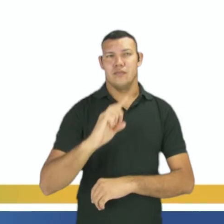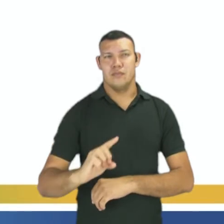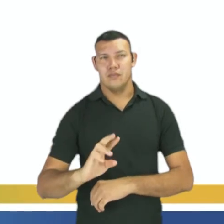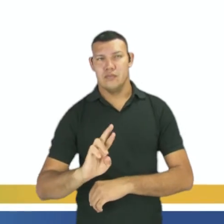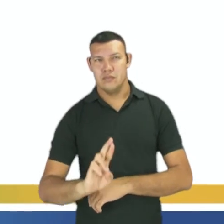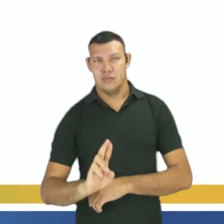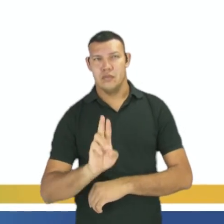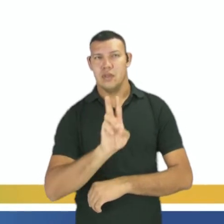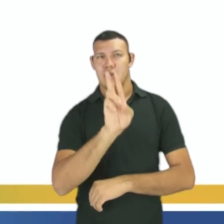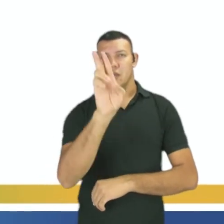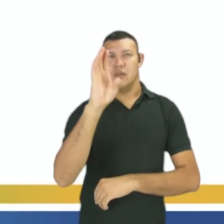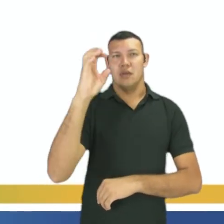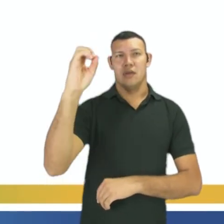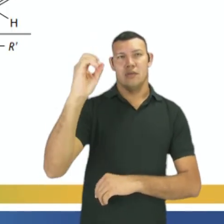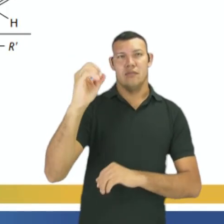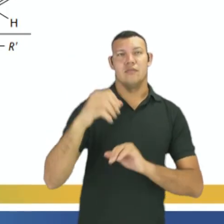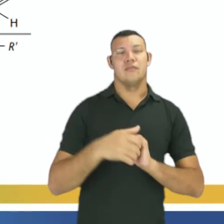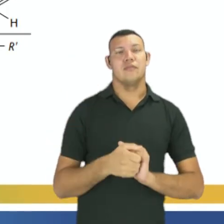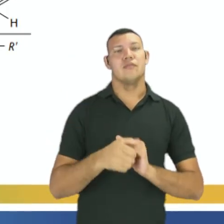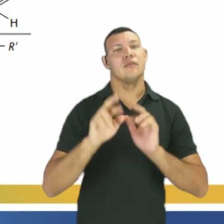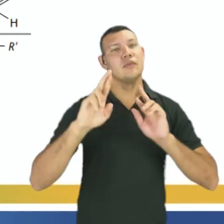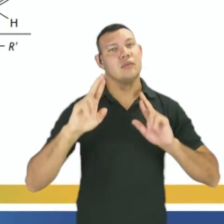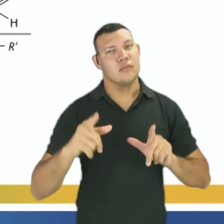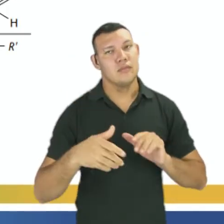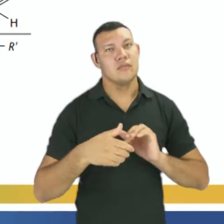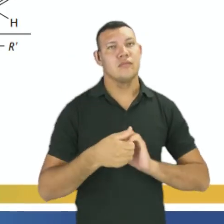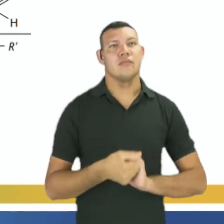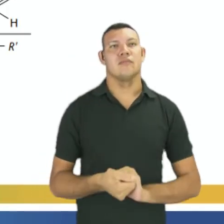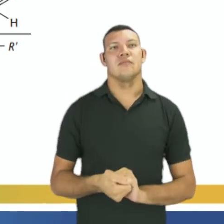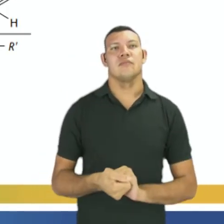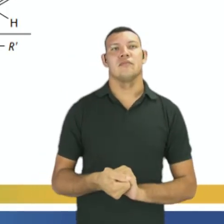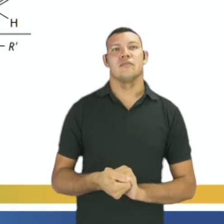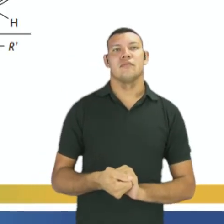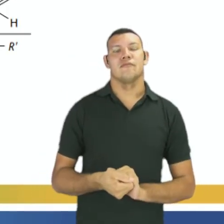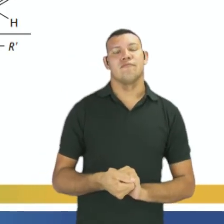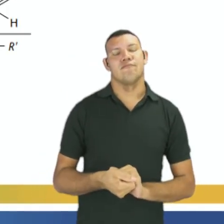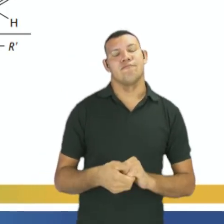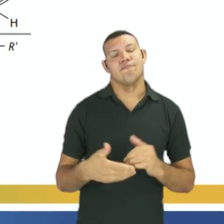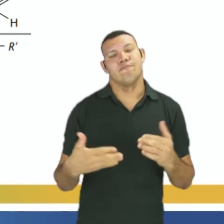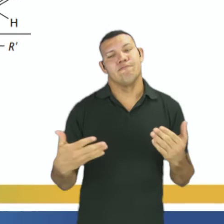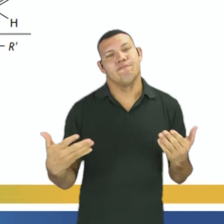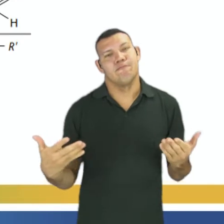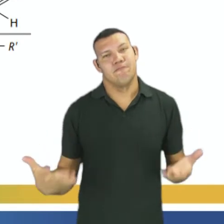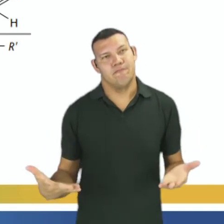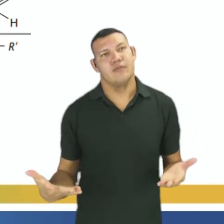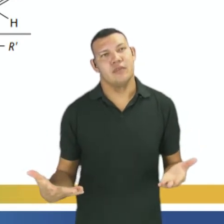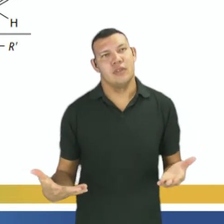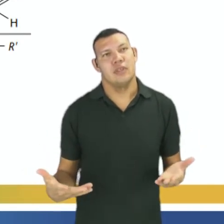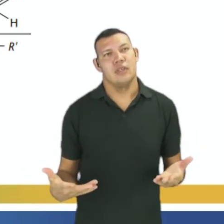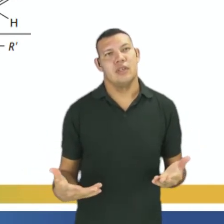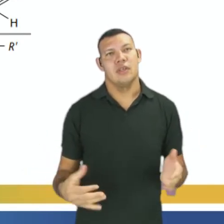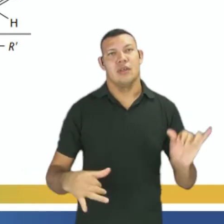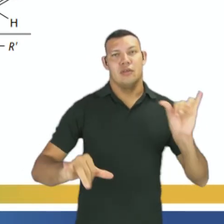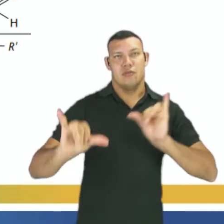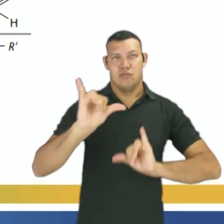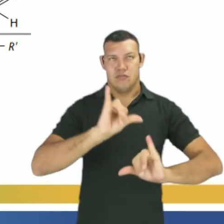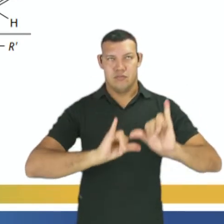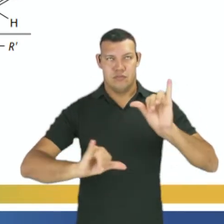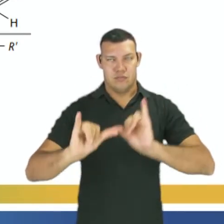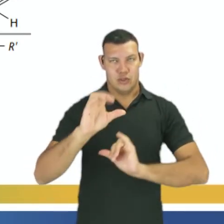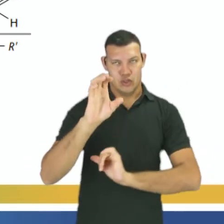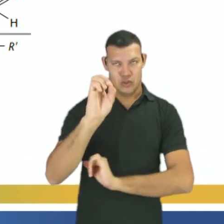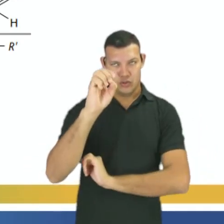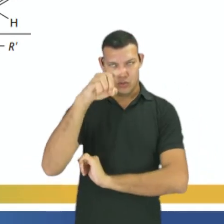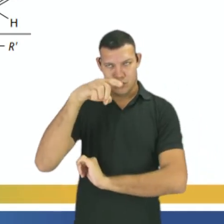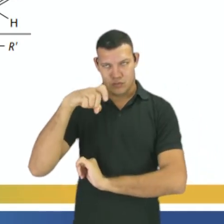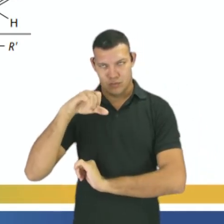ele fica na extremidade da cadeia. Bem, pessoal, basicamente das funções